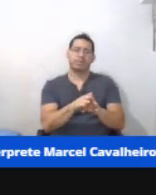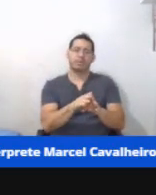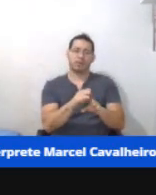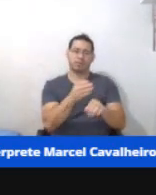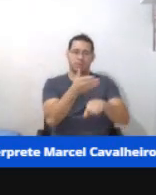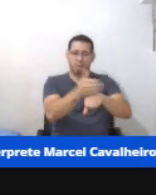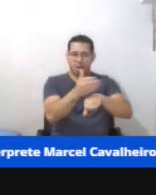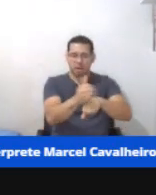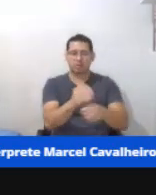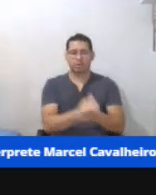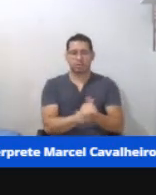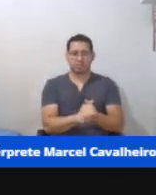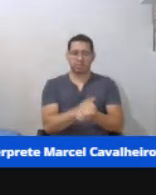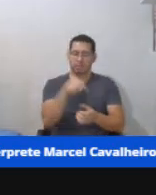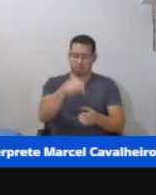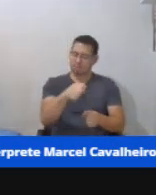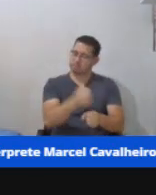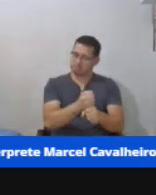vigente,